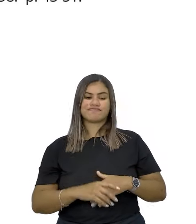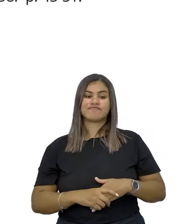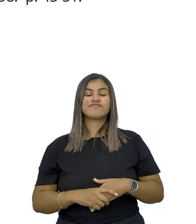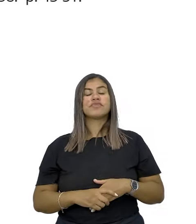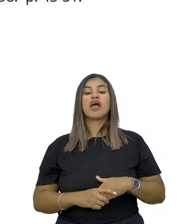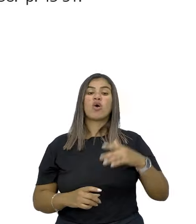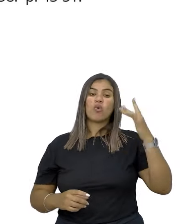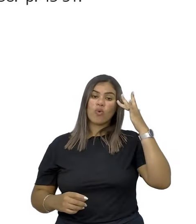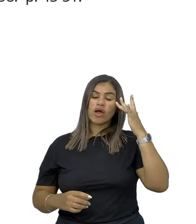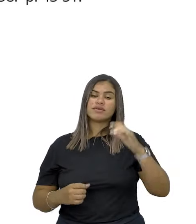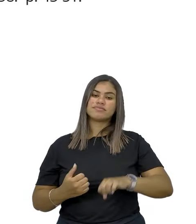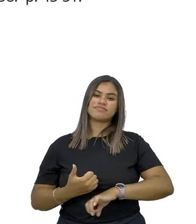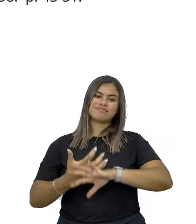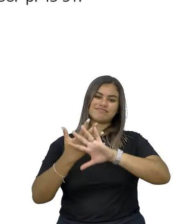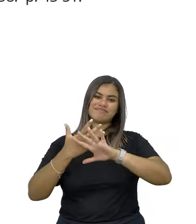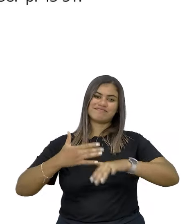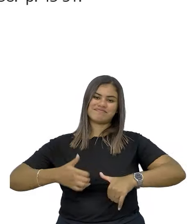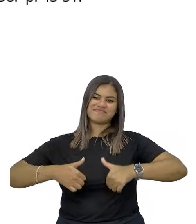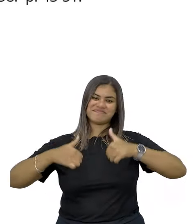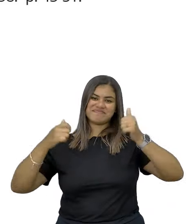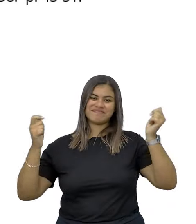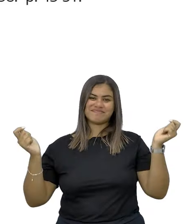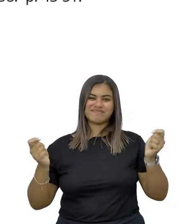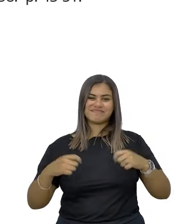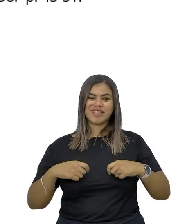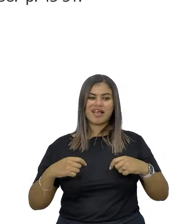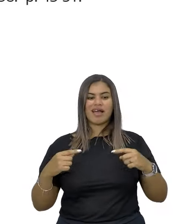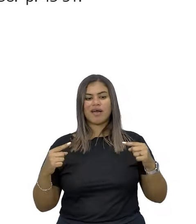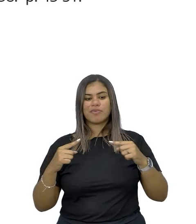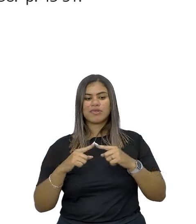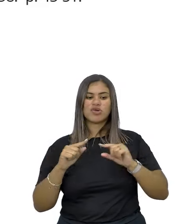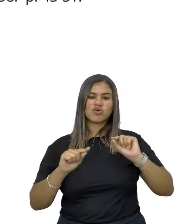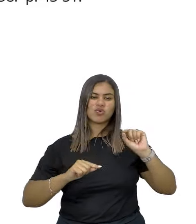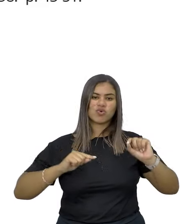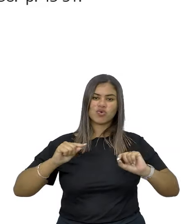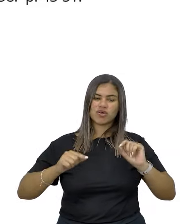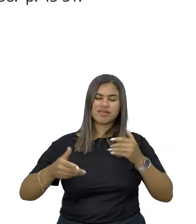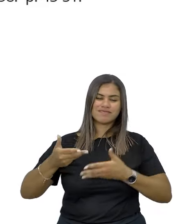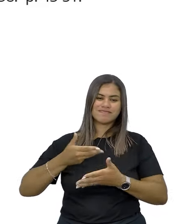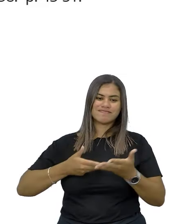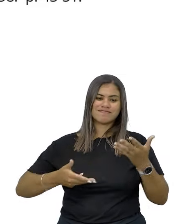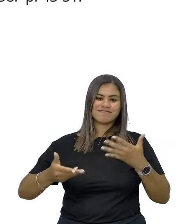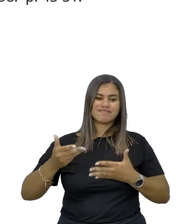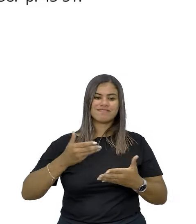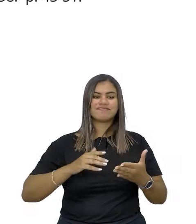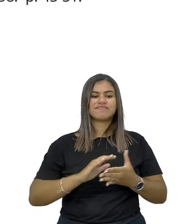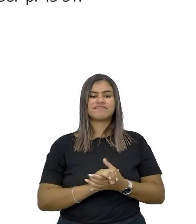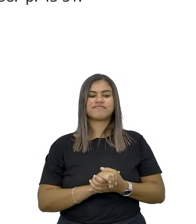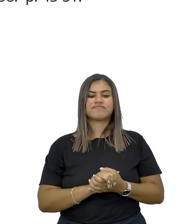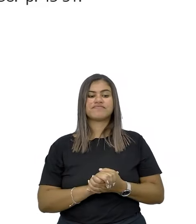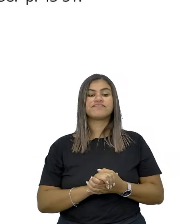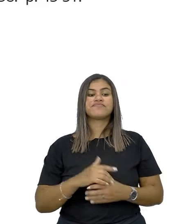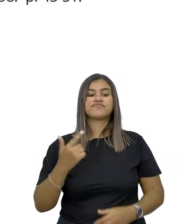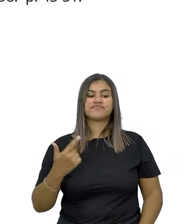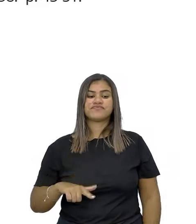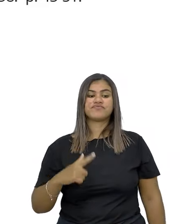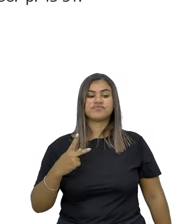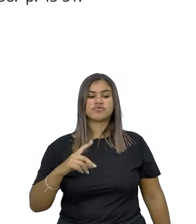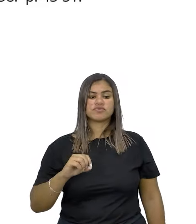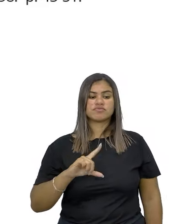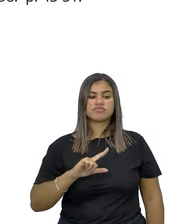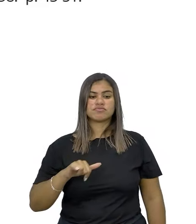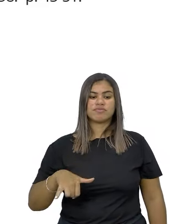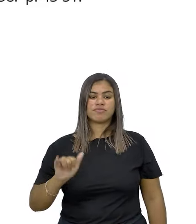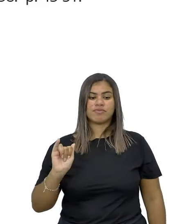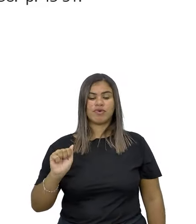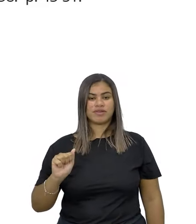nossas transmissões vão se tornando cada vez melhores a partir do momento que a gente vai se interagindo com isso. Nós temos o POIA, né? A Arte de Resolver Problemas,